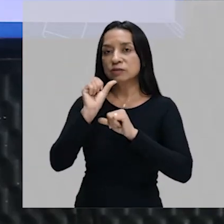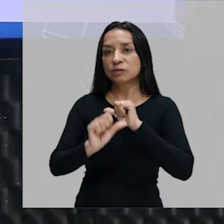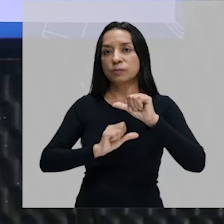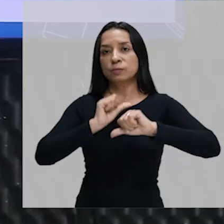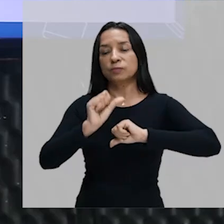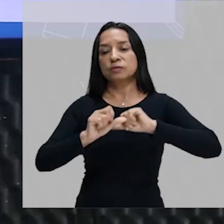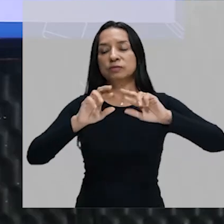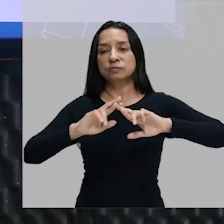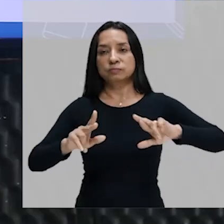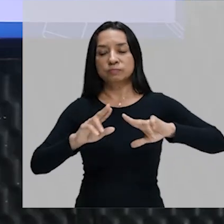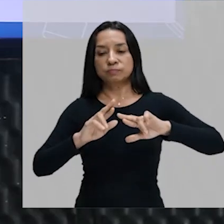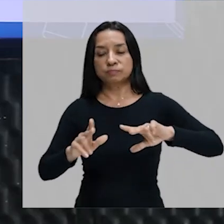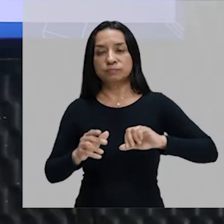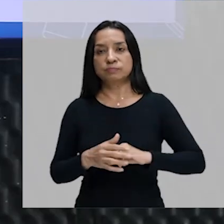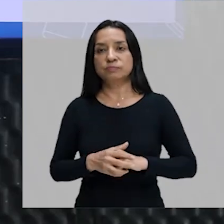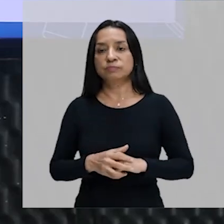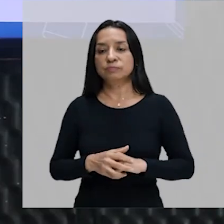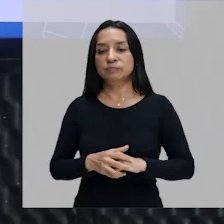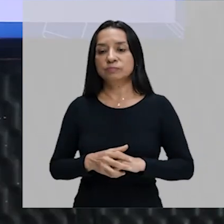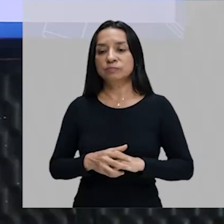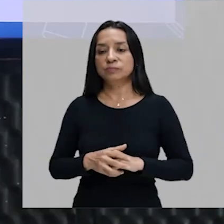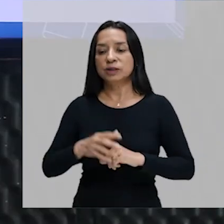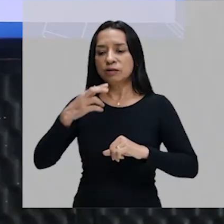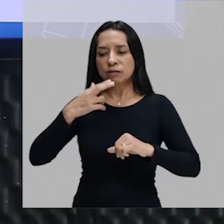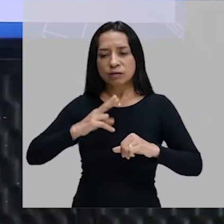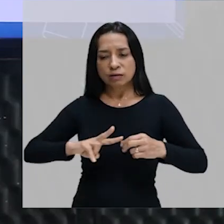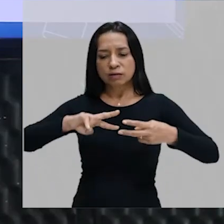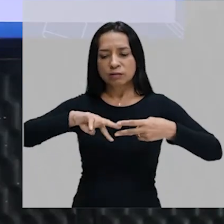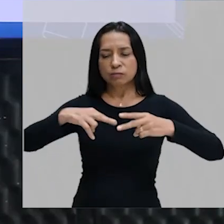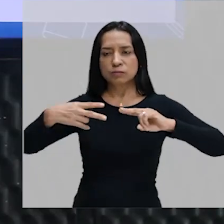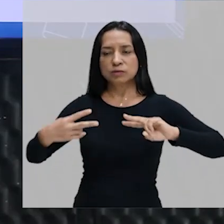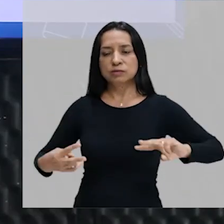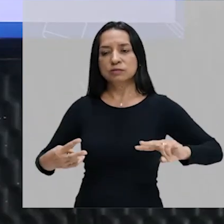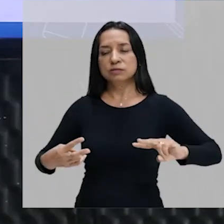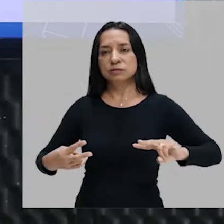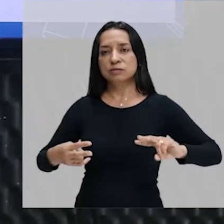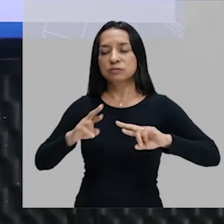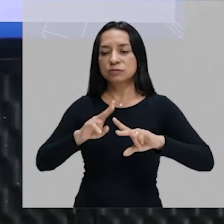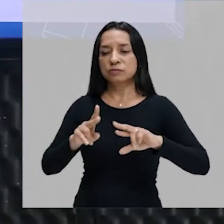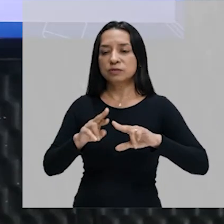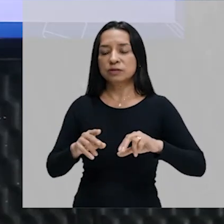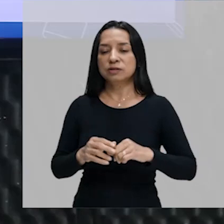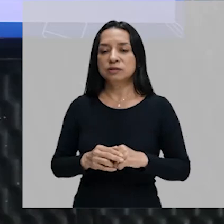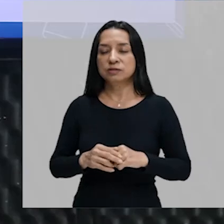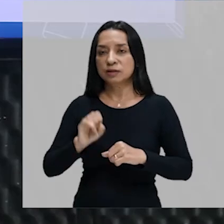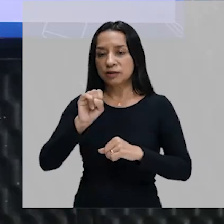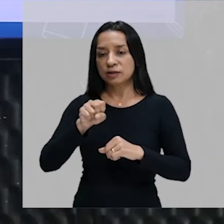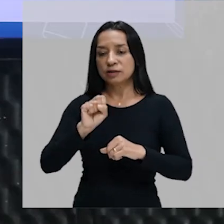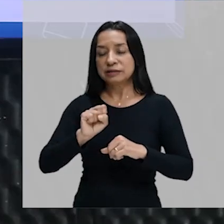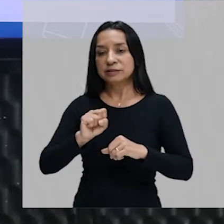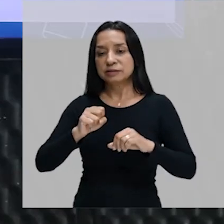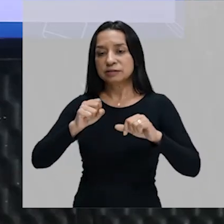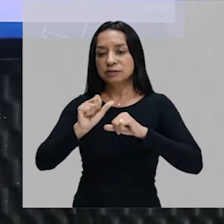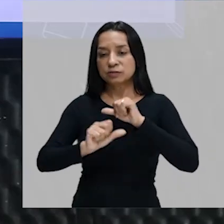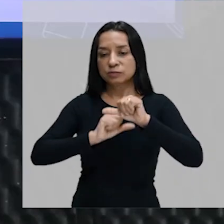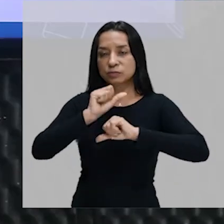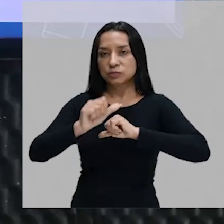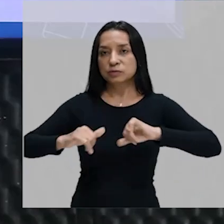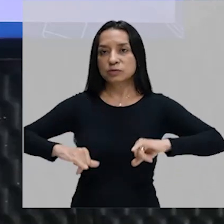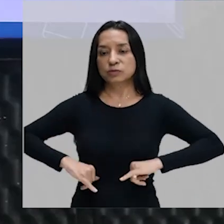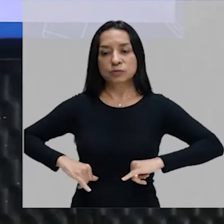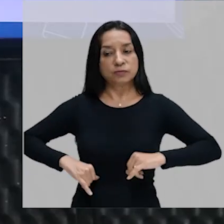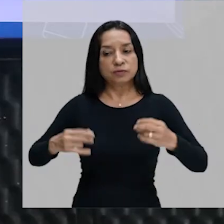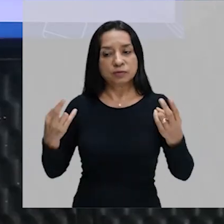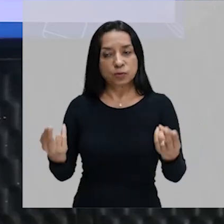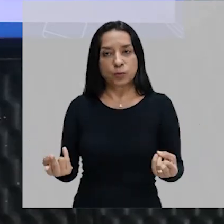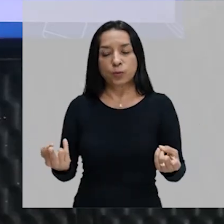mutações diferentes, a recombinação diferente. Lógico, pessoal, que as mutações que esse grupo vai sofrer não vai ser